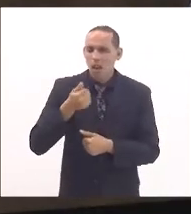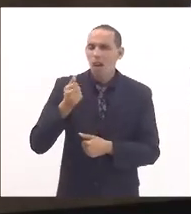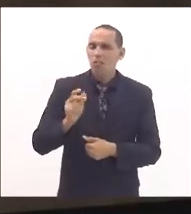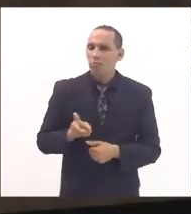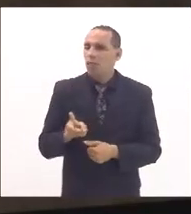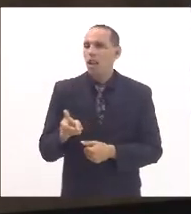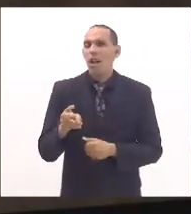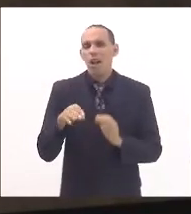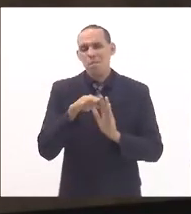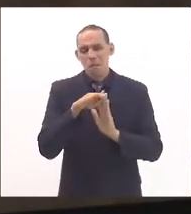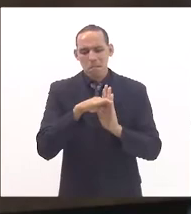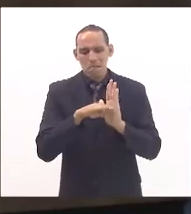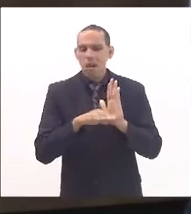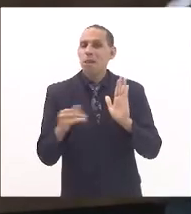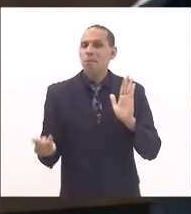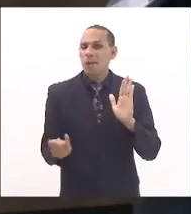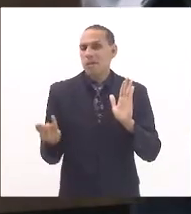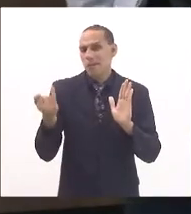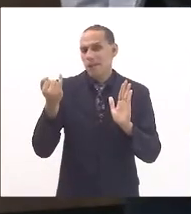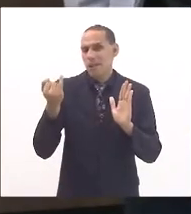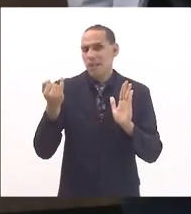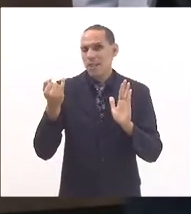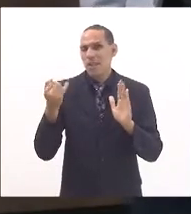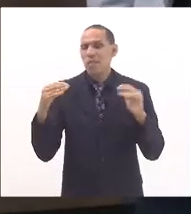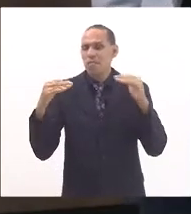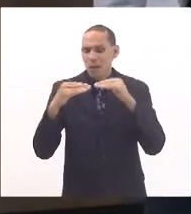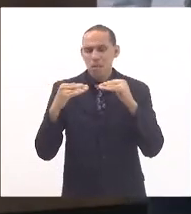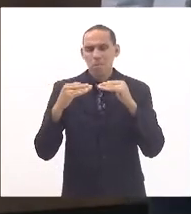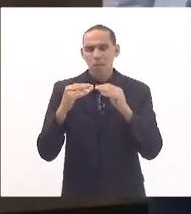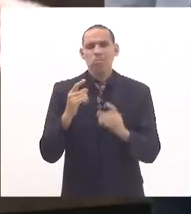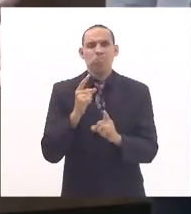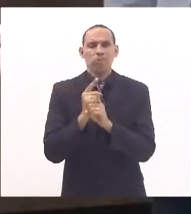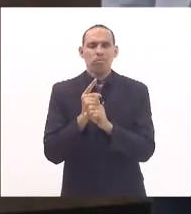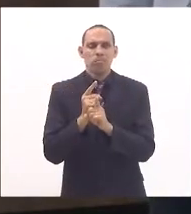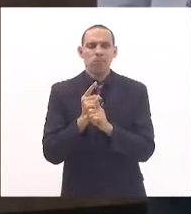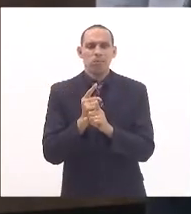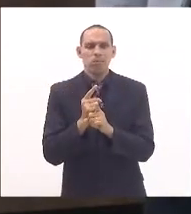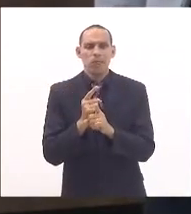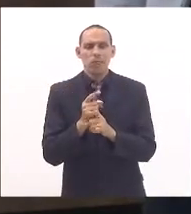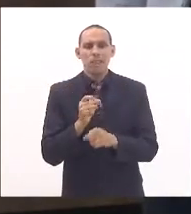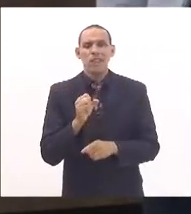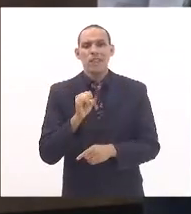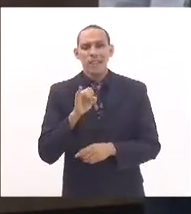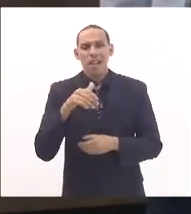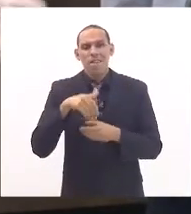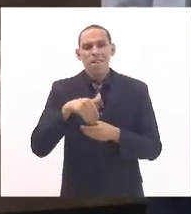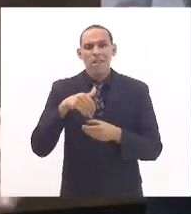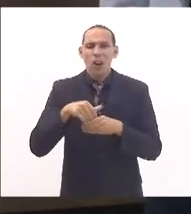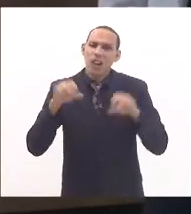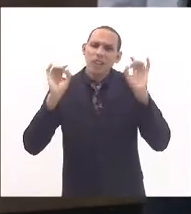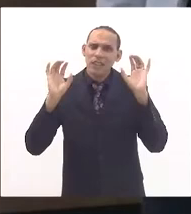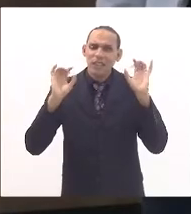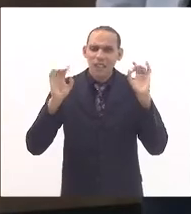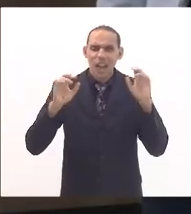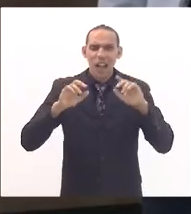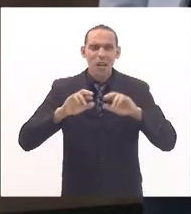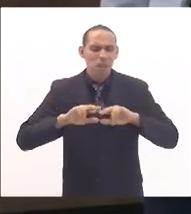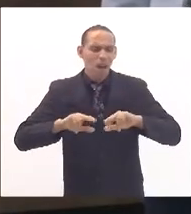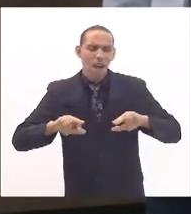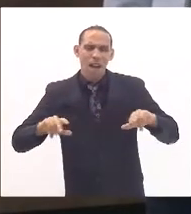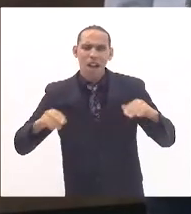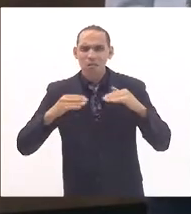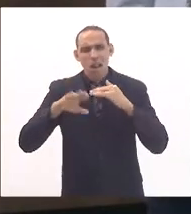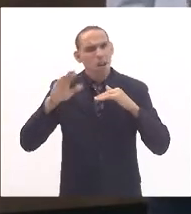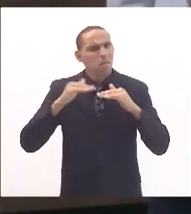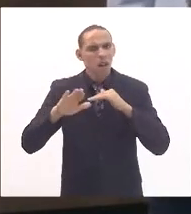numa pauta importante como essa, acharmos o consenso, do que partirmos aqui para votação de destaques, de